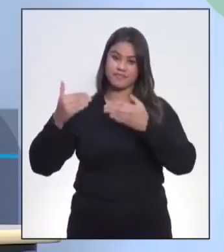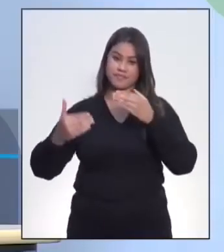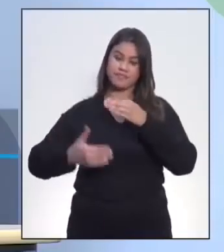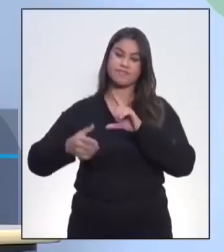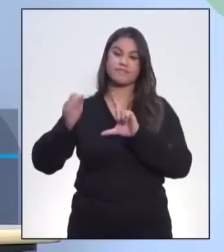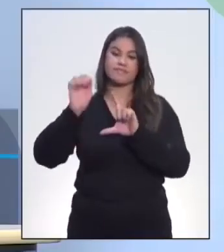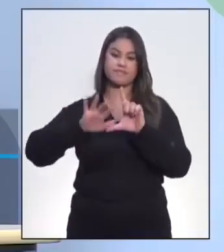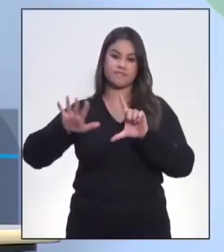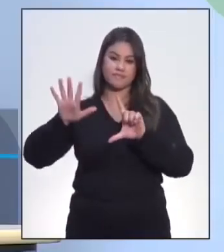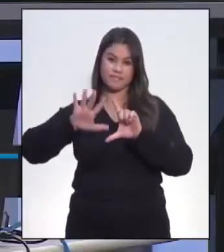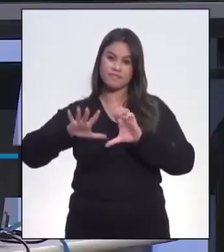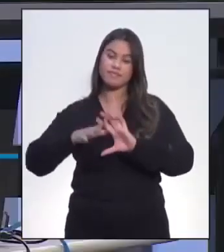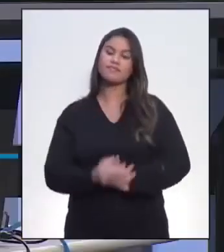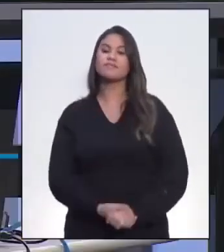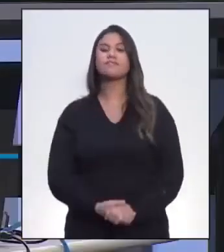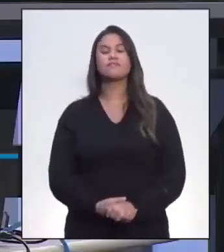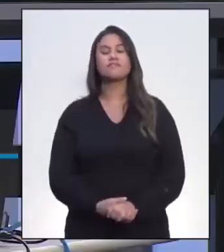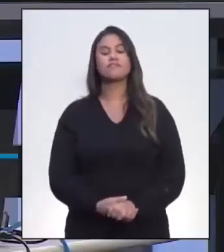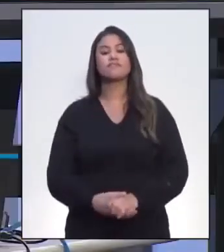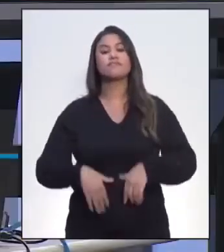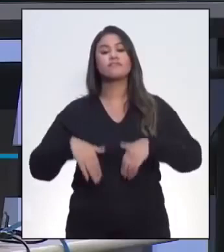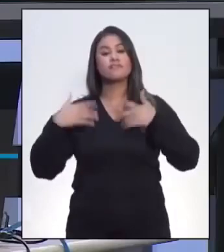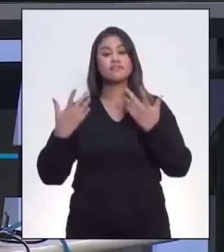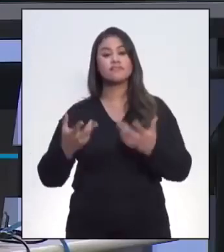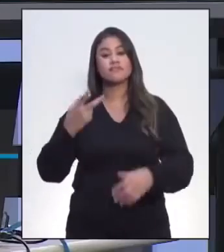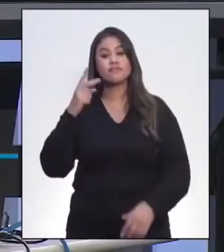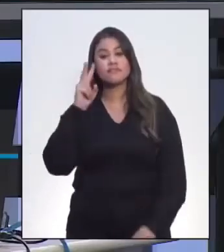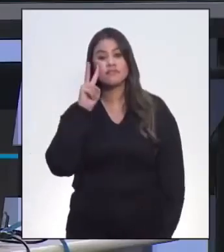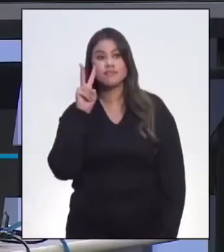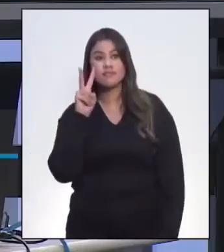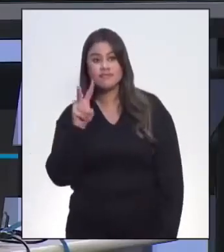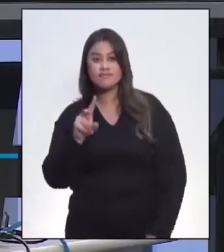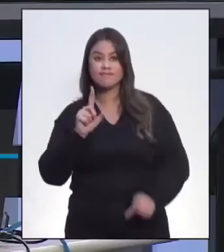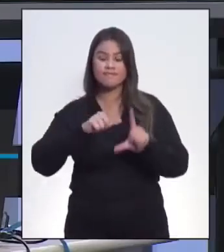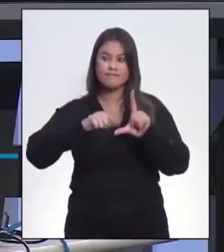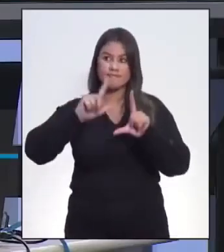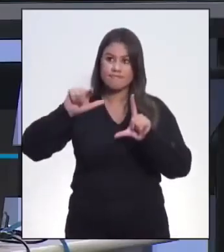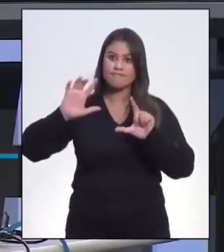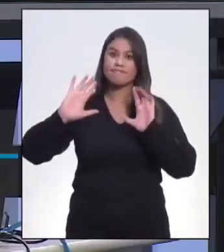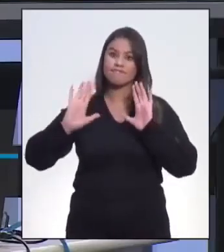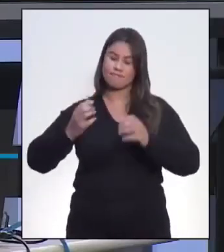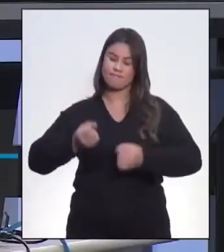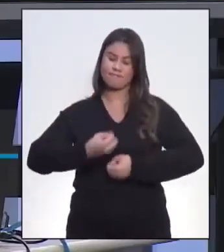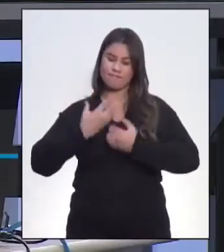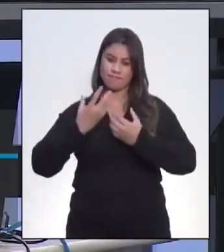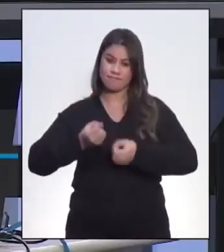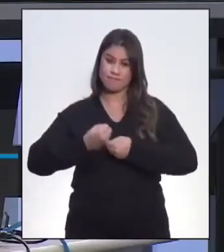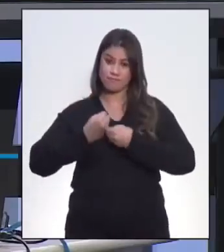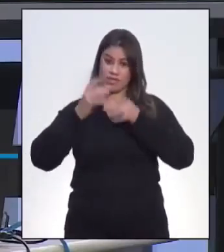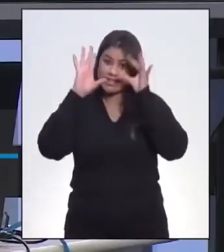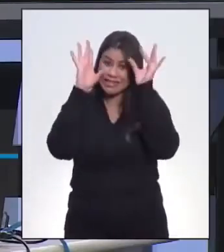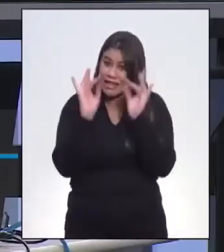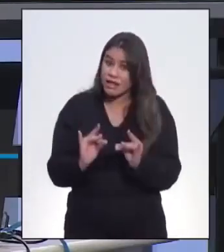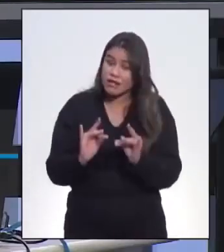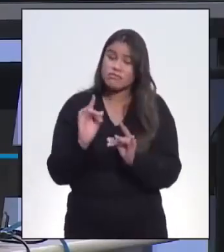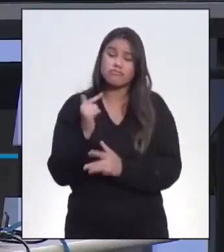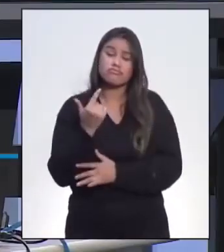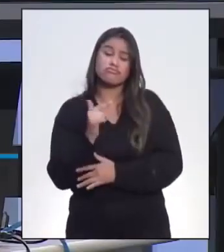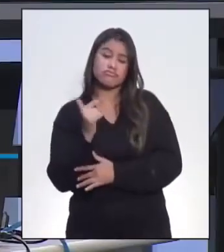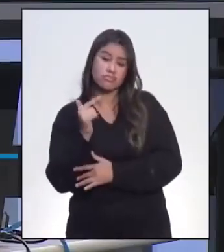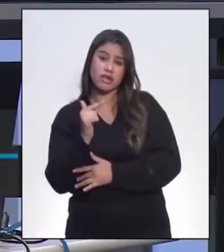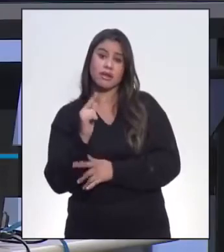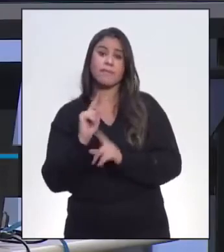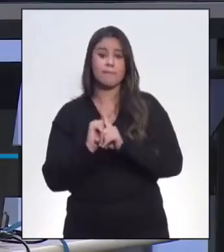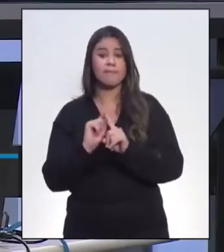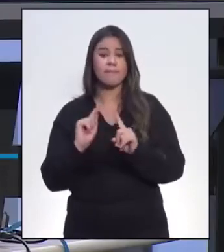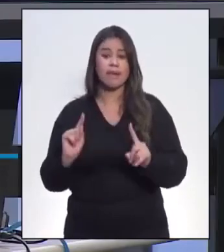no infográfico. É verdade. Visualmente, você já tem algum tipo de informação. Ela não é precisa, ela não é específica, mais